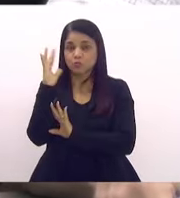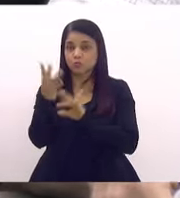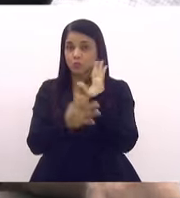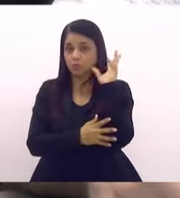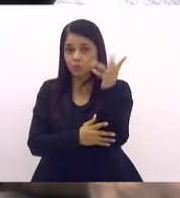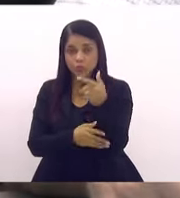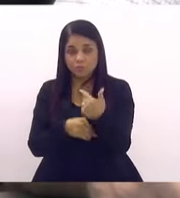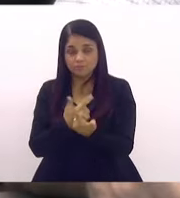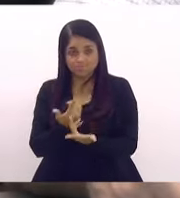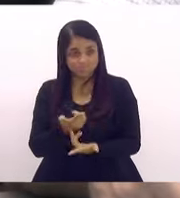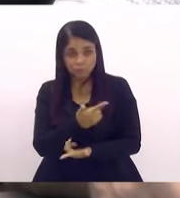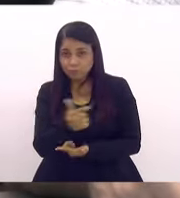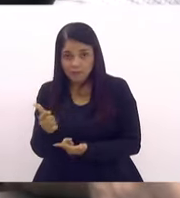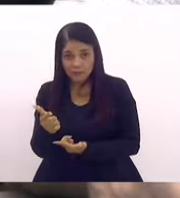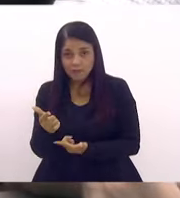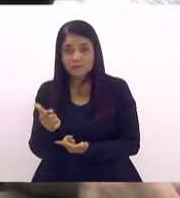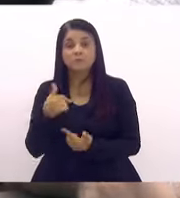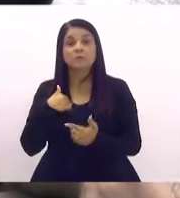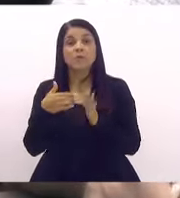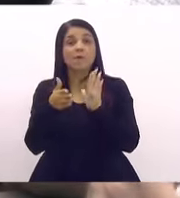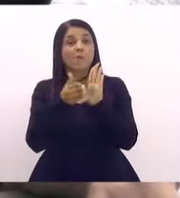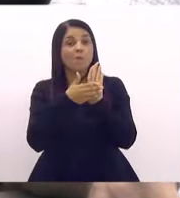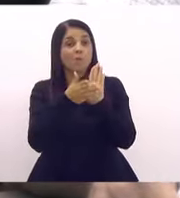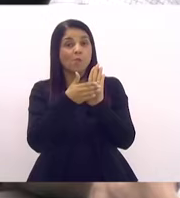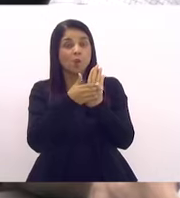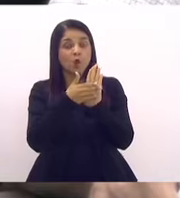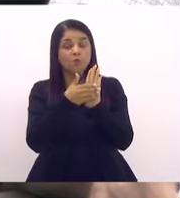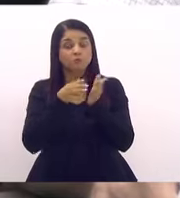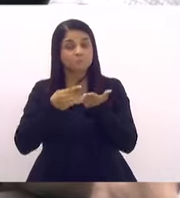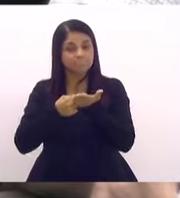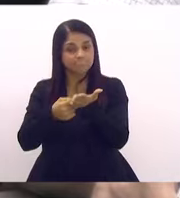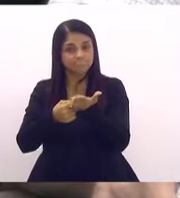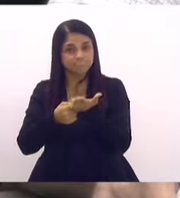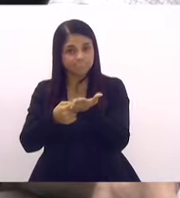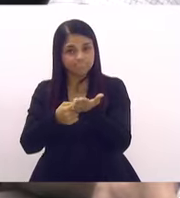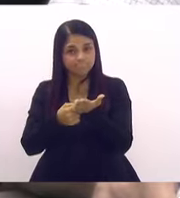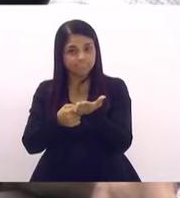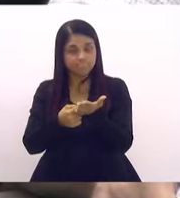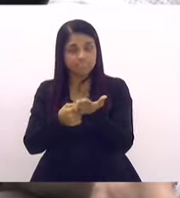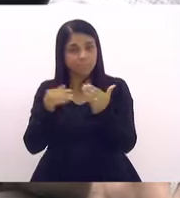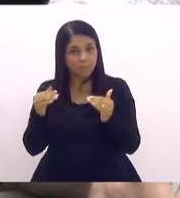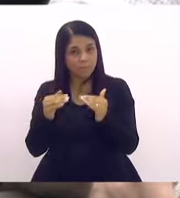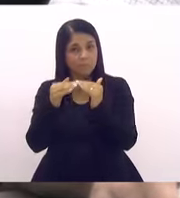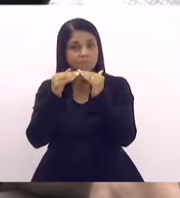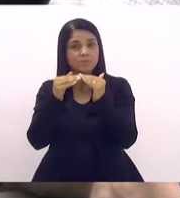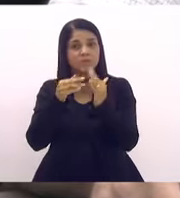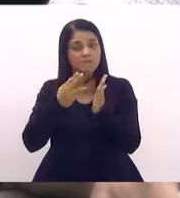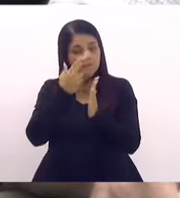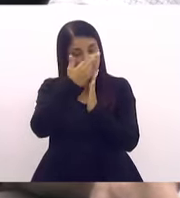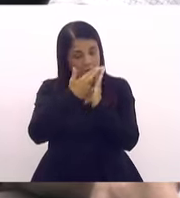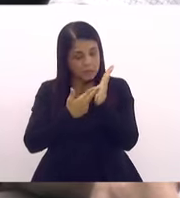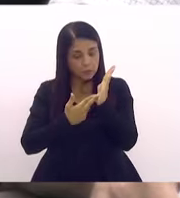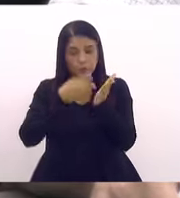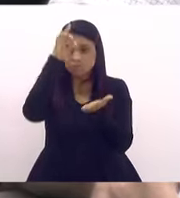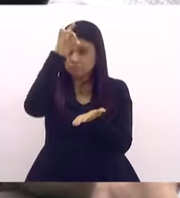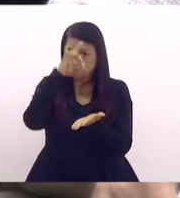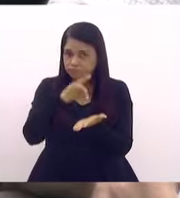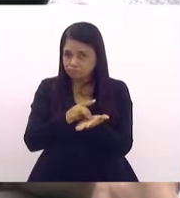Então, a minha proposta de acordo, de conciliação, seria manter o relatório